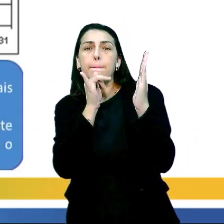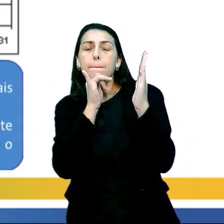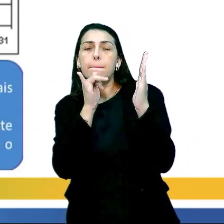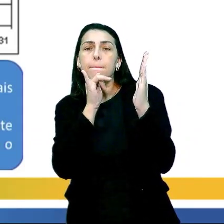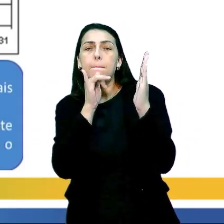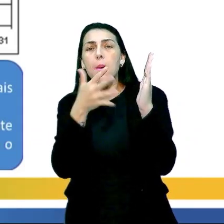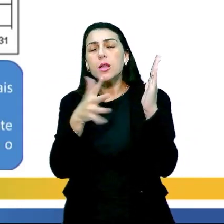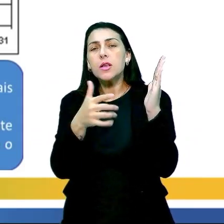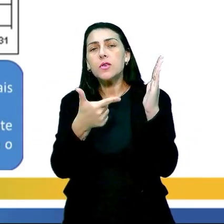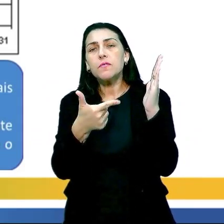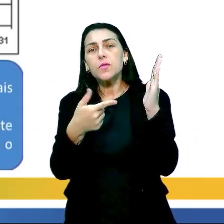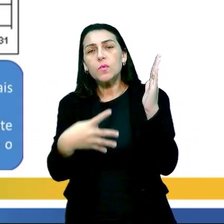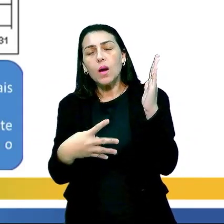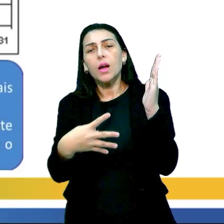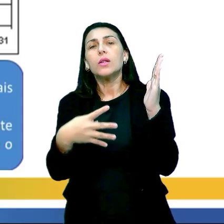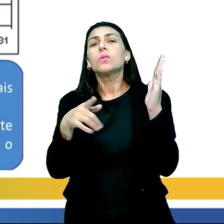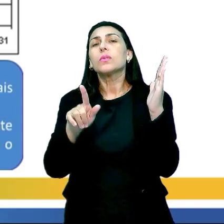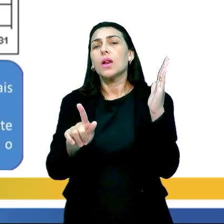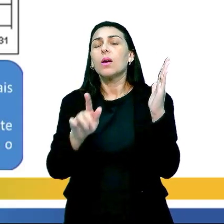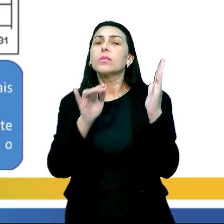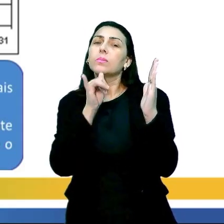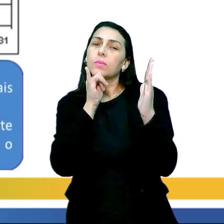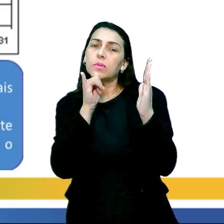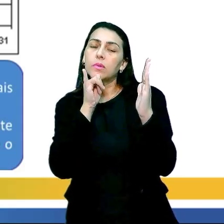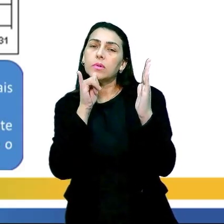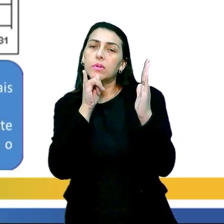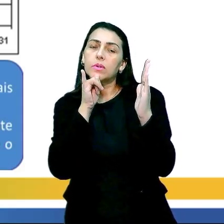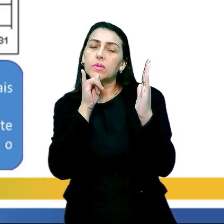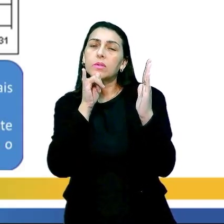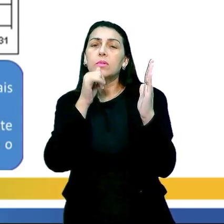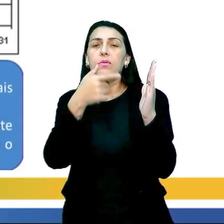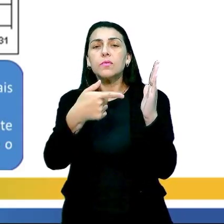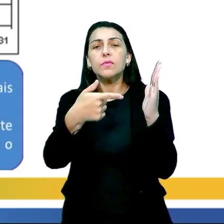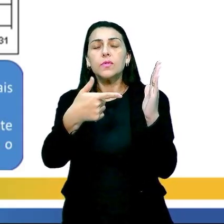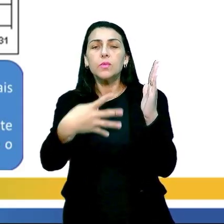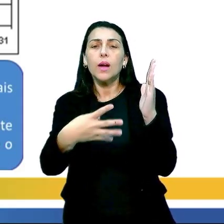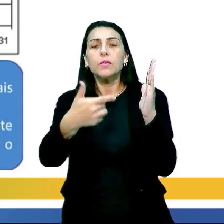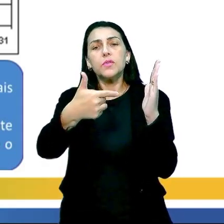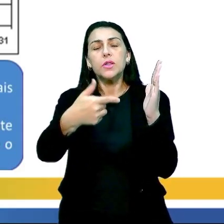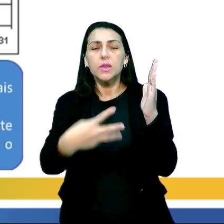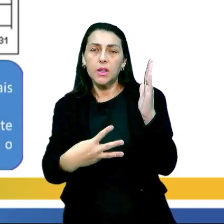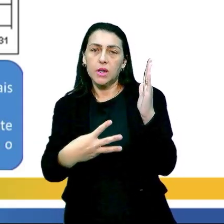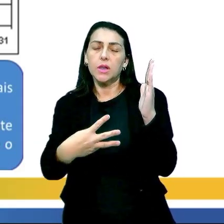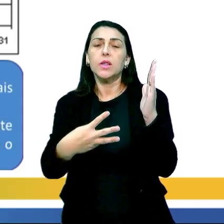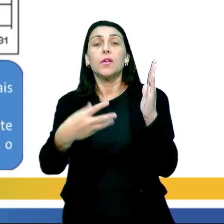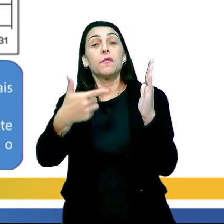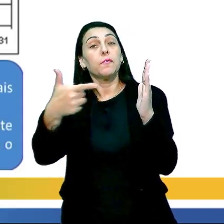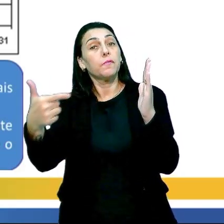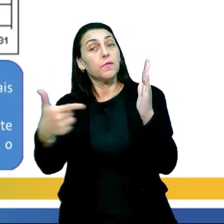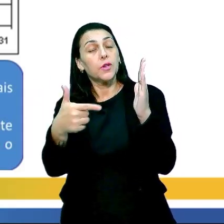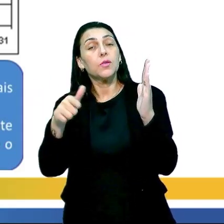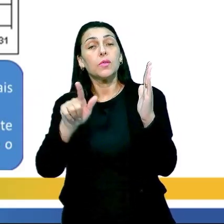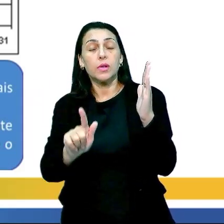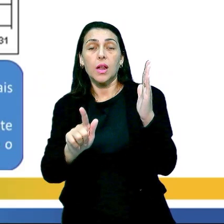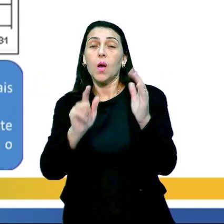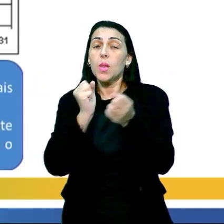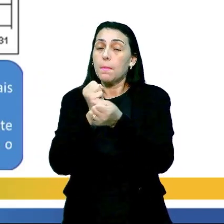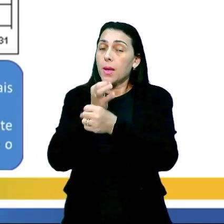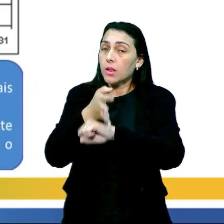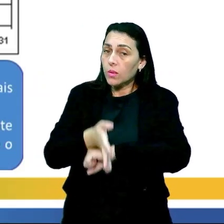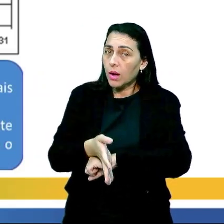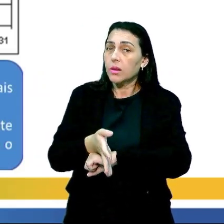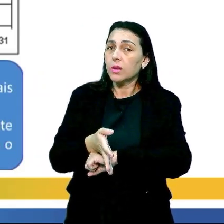exemplo, uma média de 24 graus, por exemplo, tá? 24, 23 graus, 22 graus na